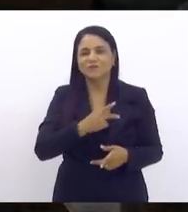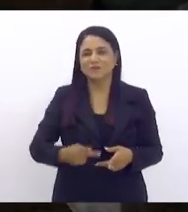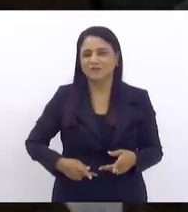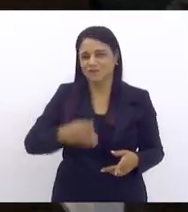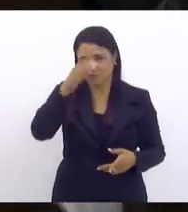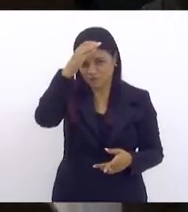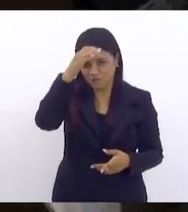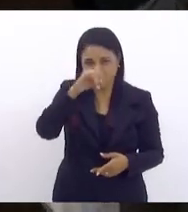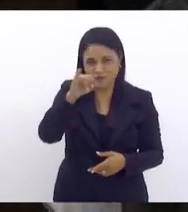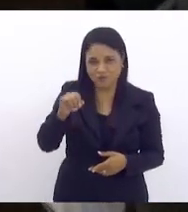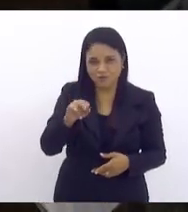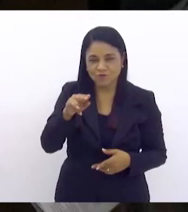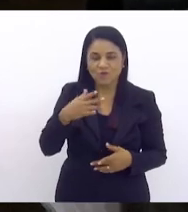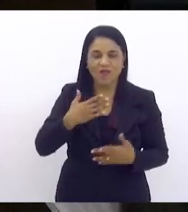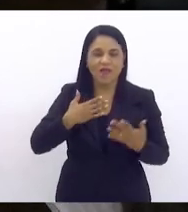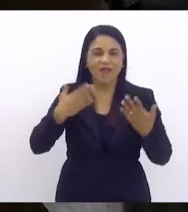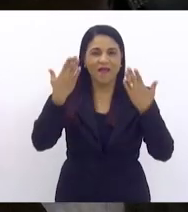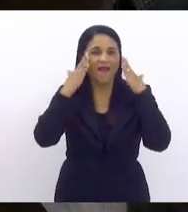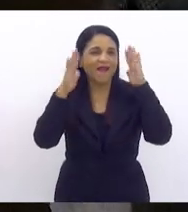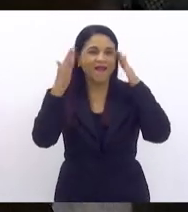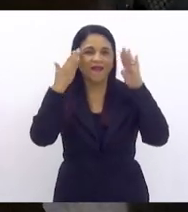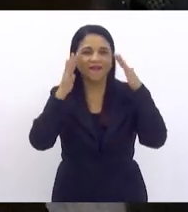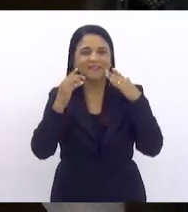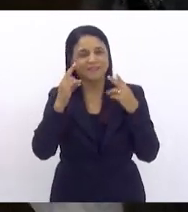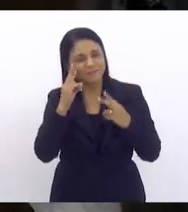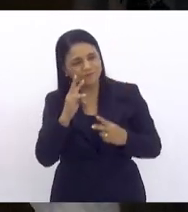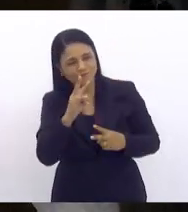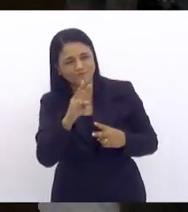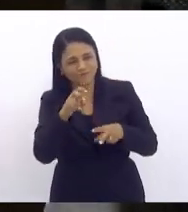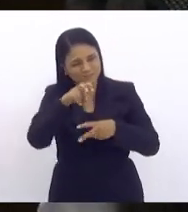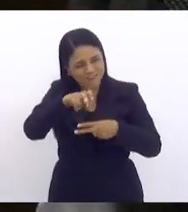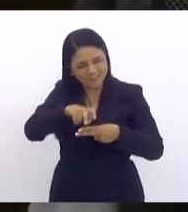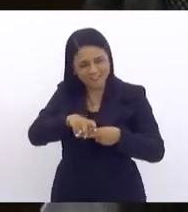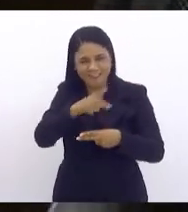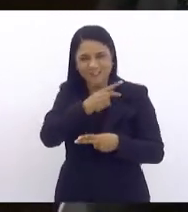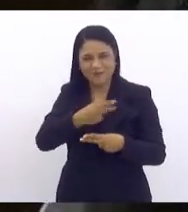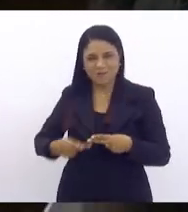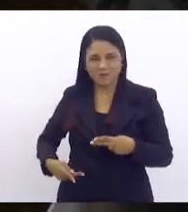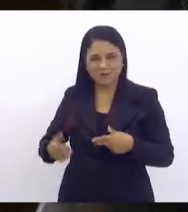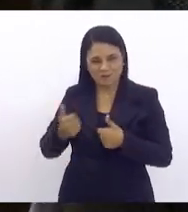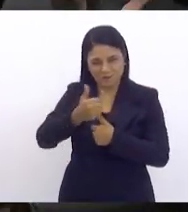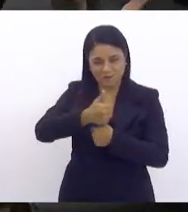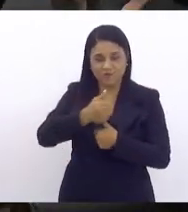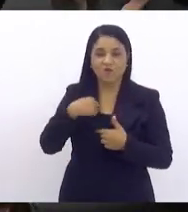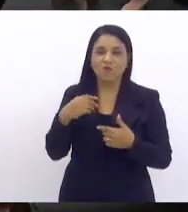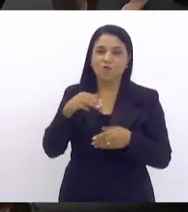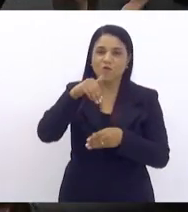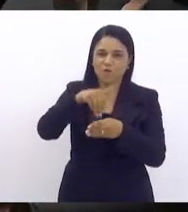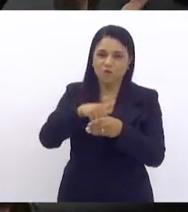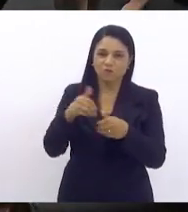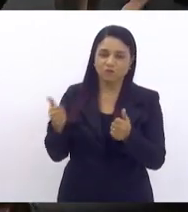mais uma vez, a alegria que eu tenho de vê-la presidindo essa Assembleia. Voto com o relator.